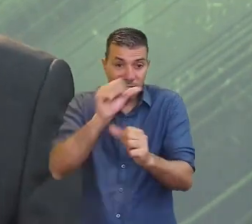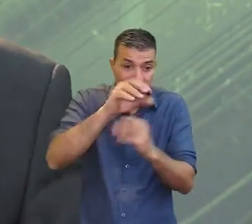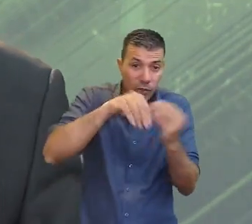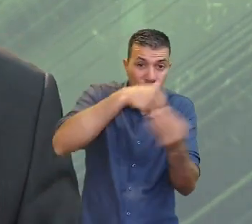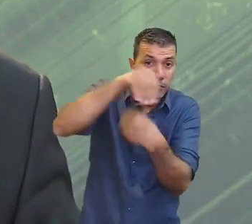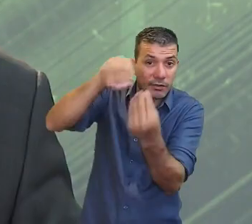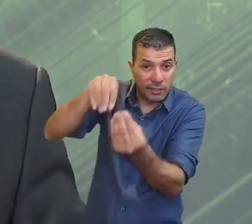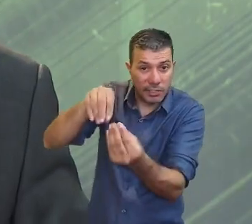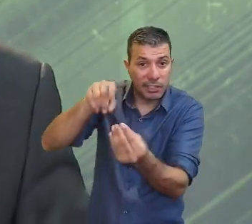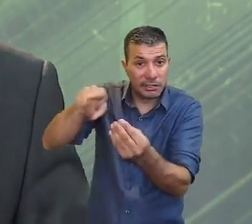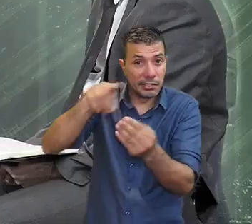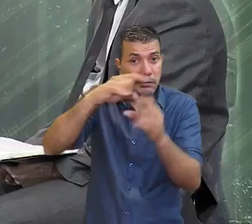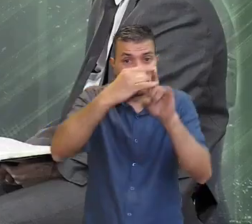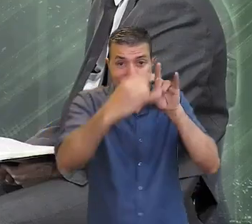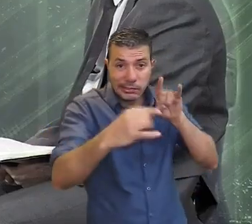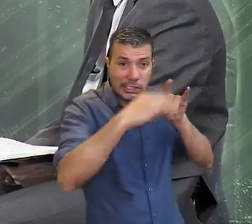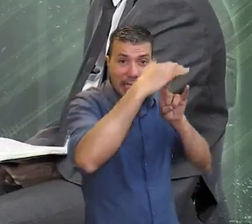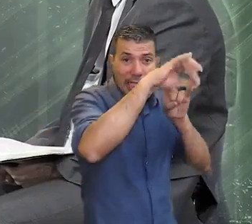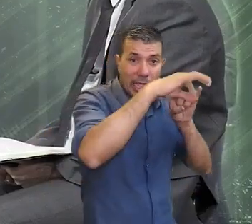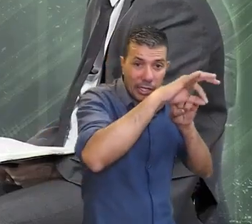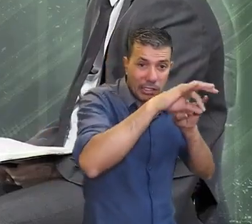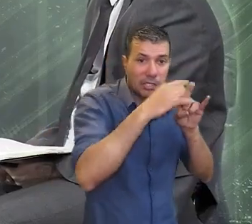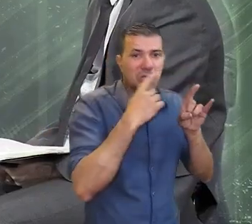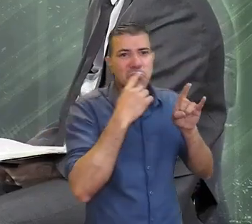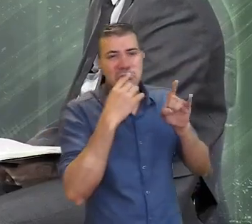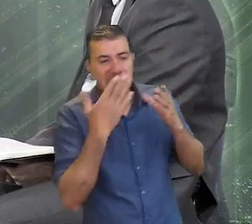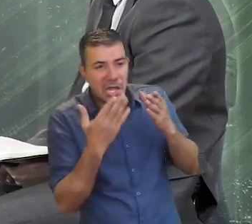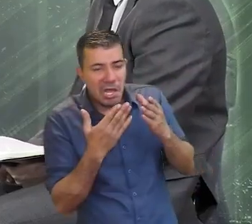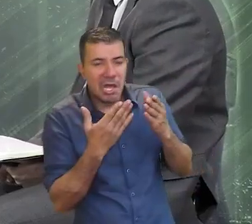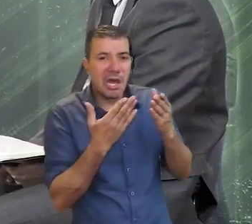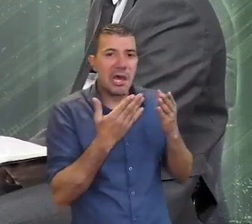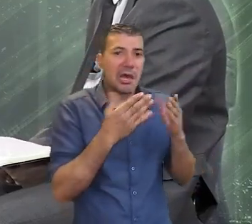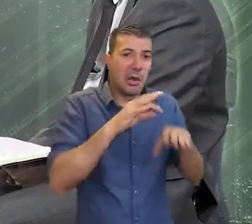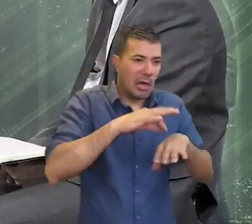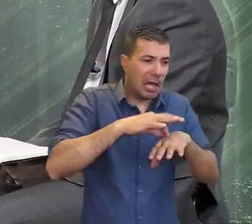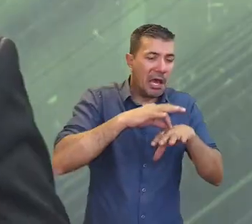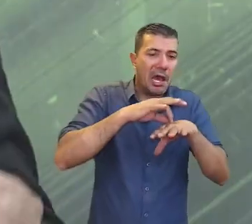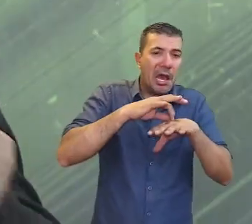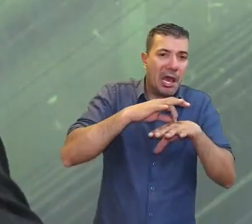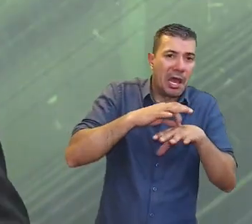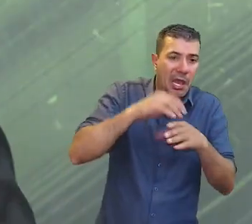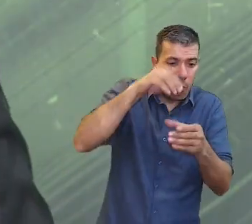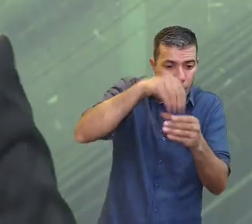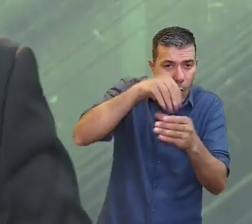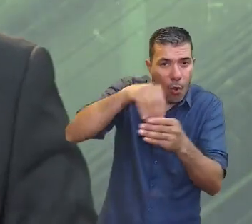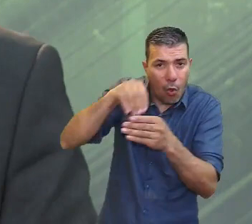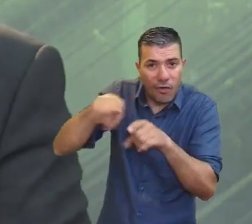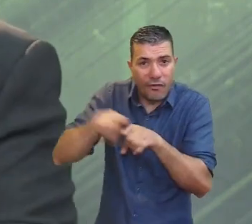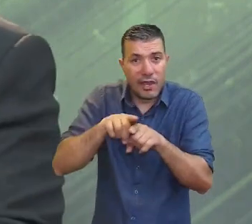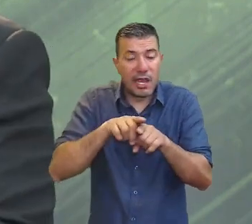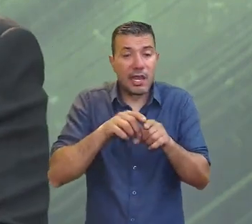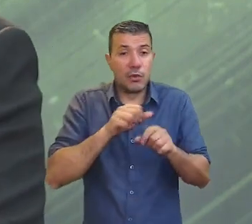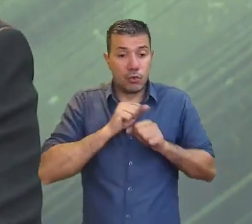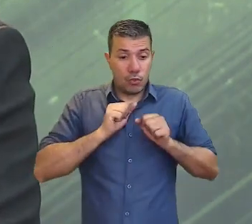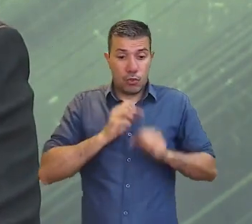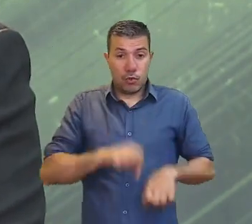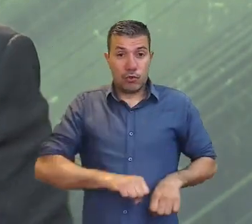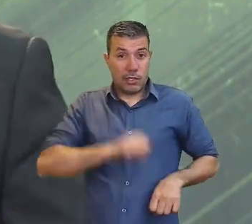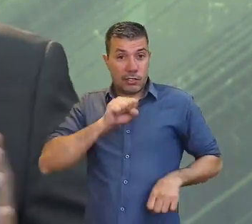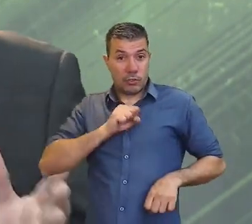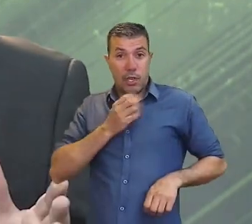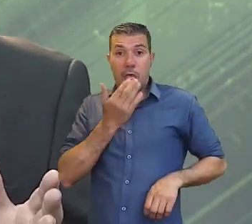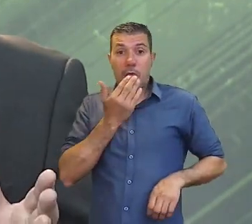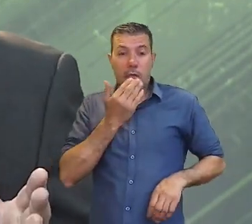para dentro do santuário, através do sangue ou através também da carne da oferta que o sacerdote comia antes de entrar no